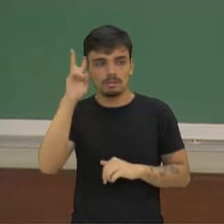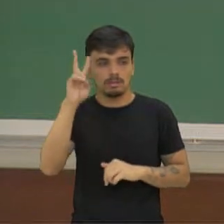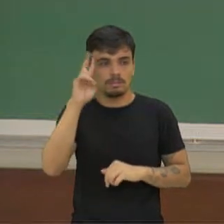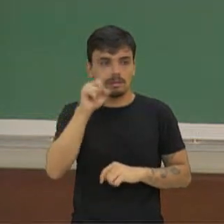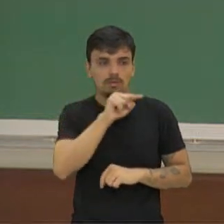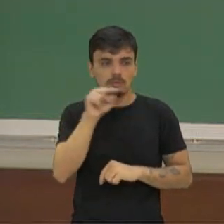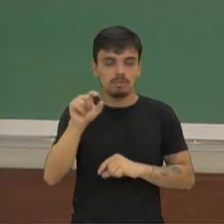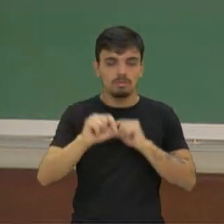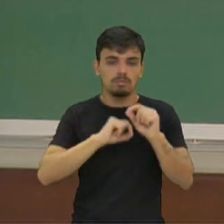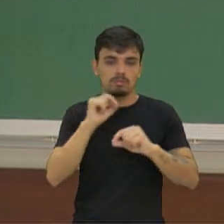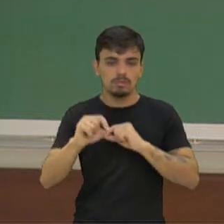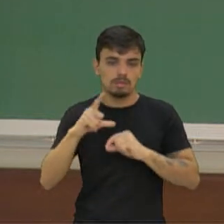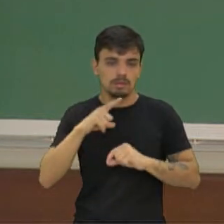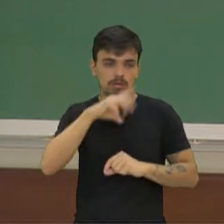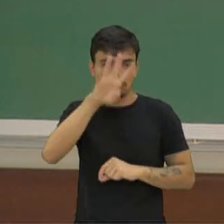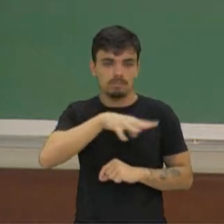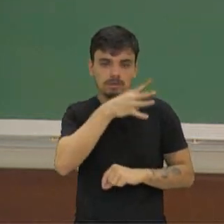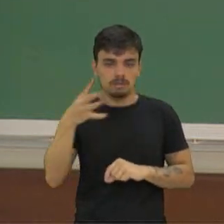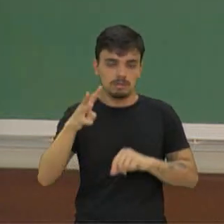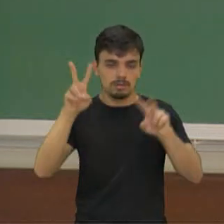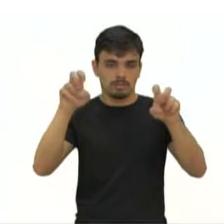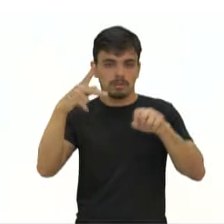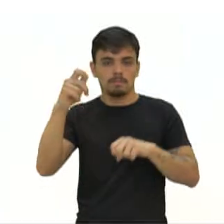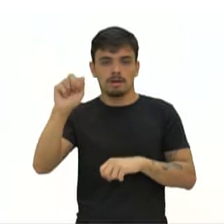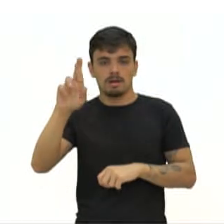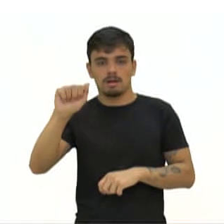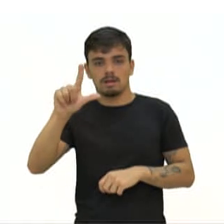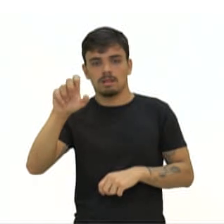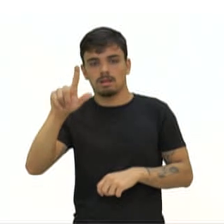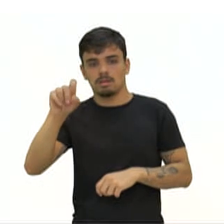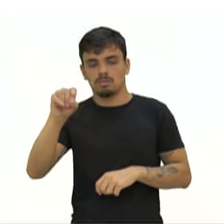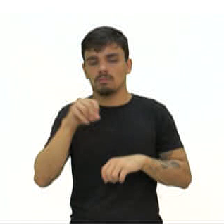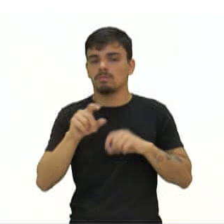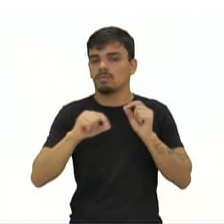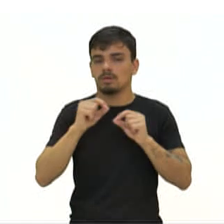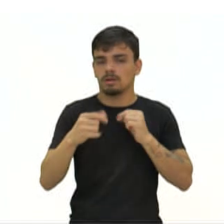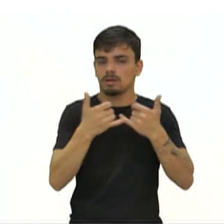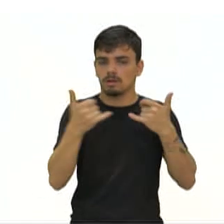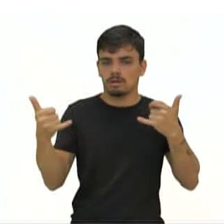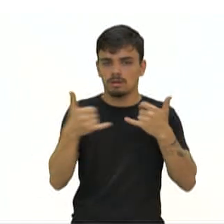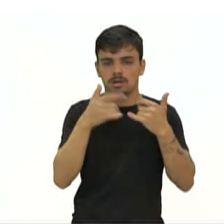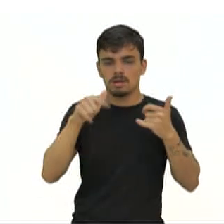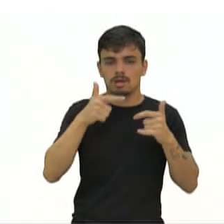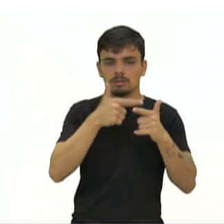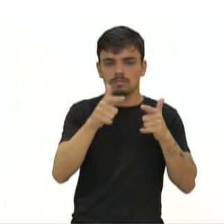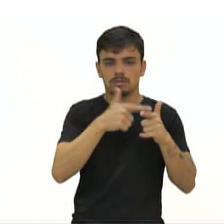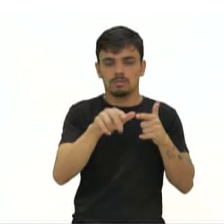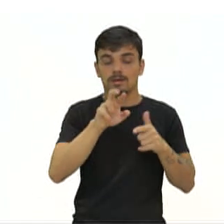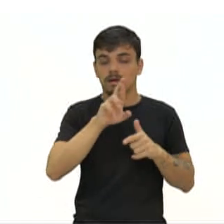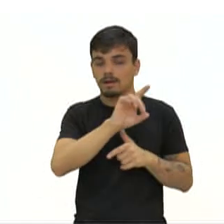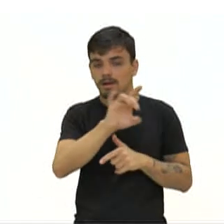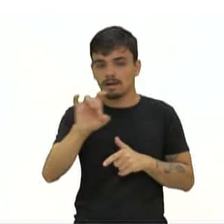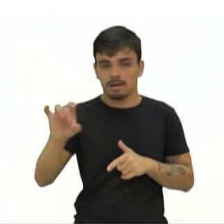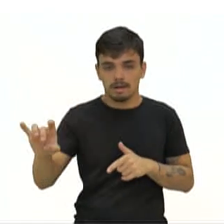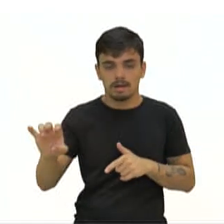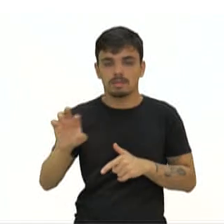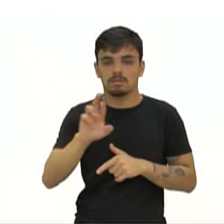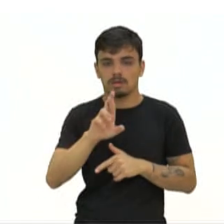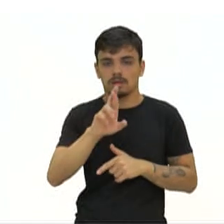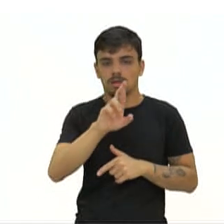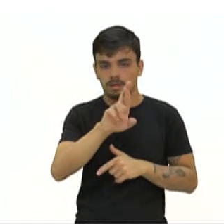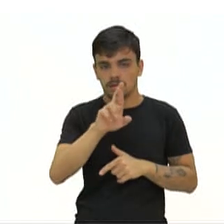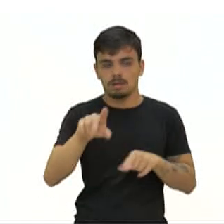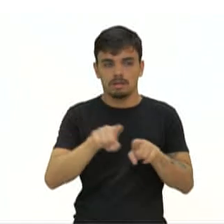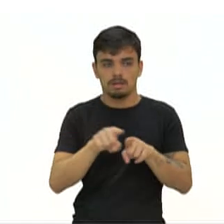então, vamos fazer uma tabelinha, um resumo do paralelo. Corrente, ela é dividida para cada resistor. A tensão é a mesma